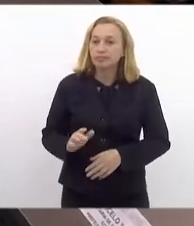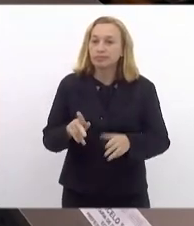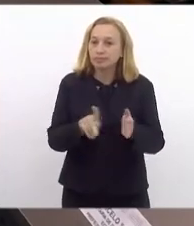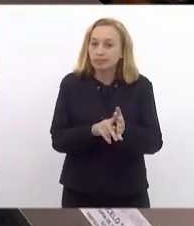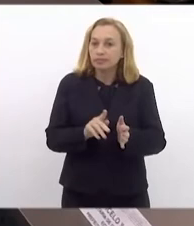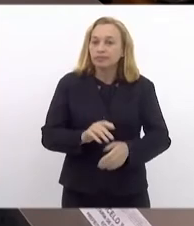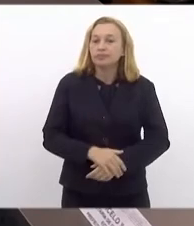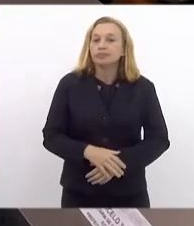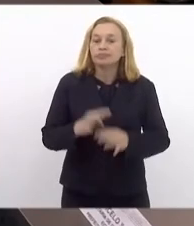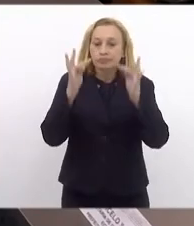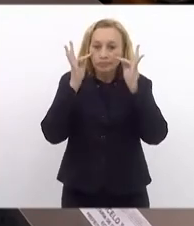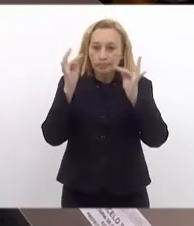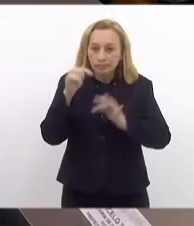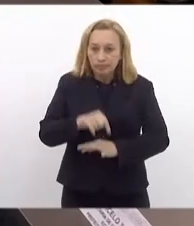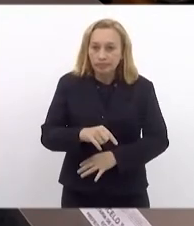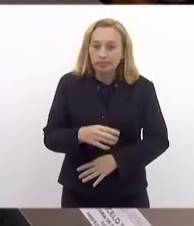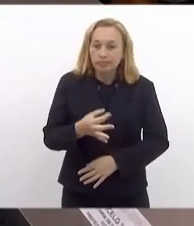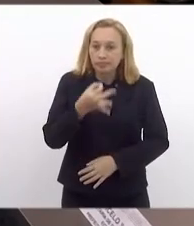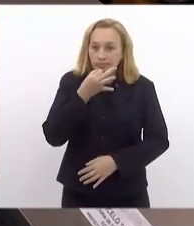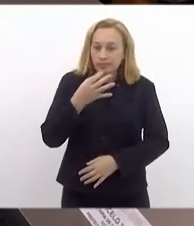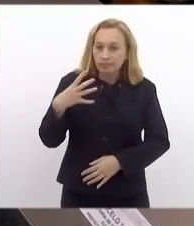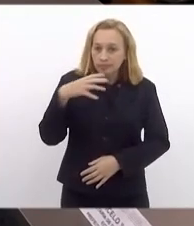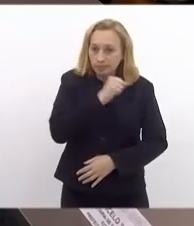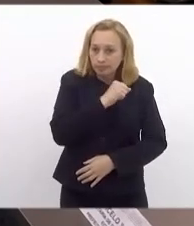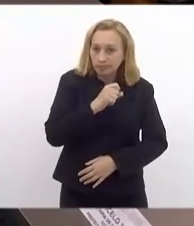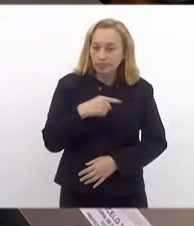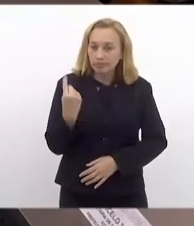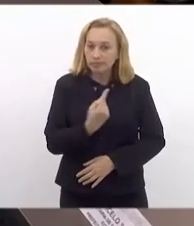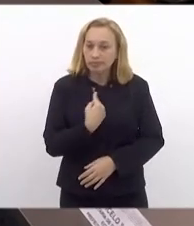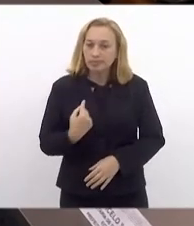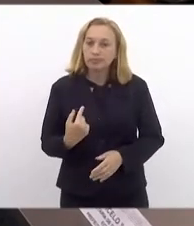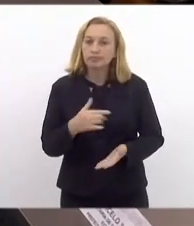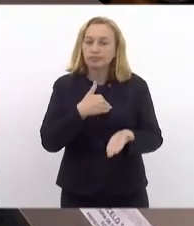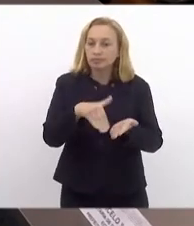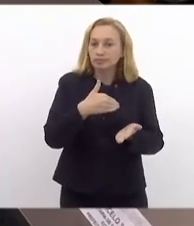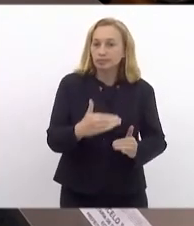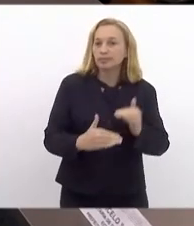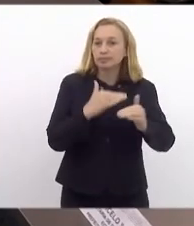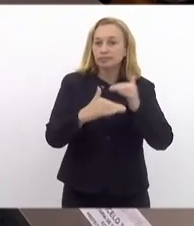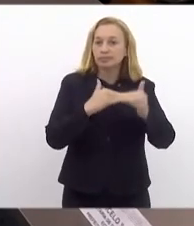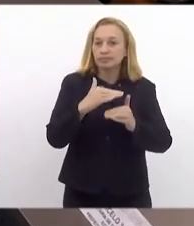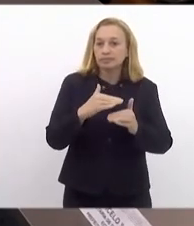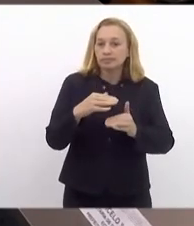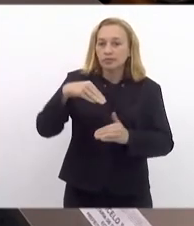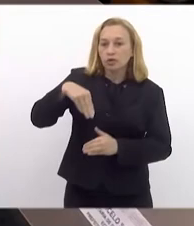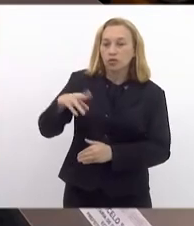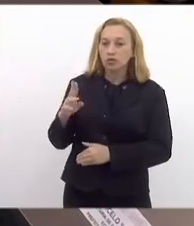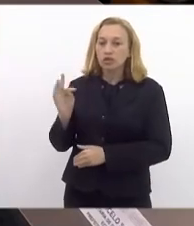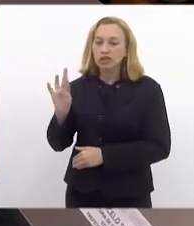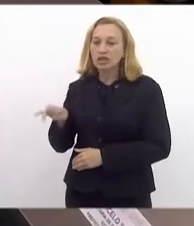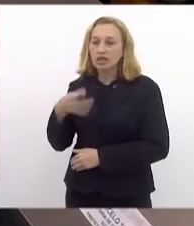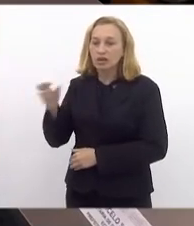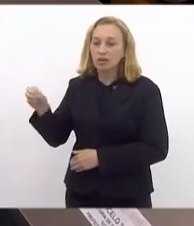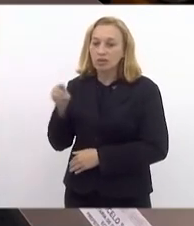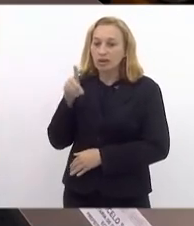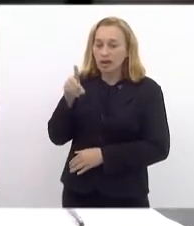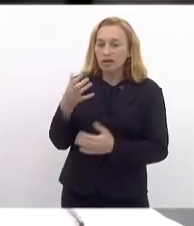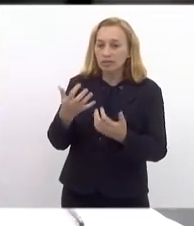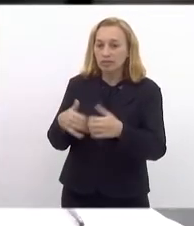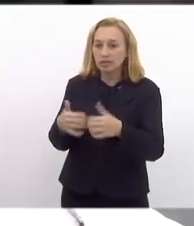vou dar um testemunho aqui pessoal rápido nós da secretaria desenvolvimento fizemos um mutirão lá em Petrópolis